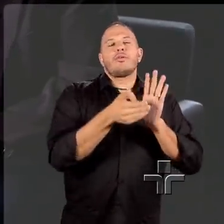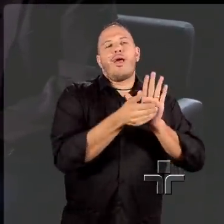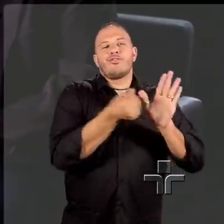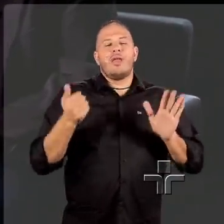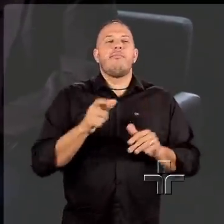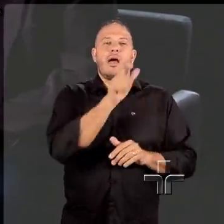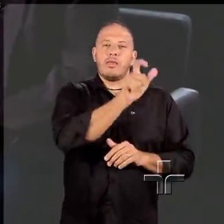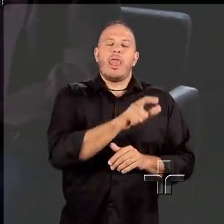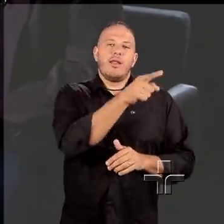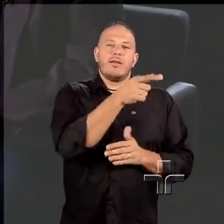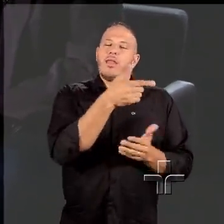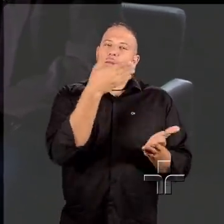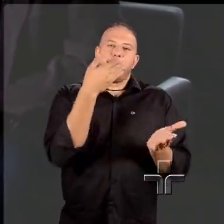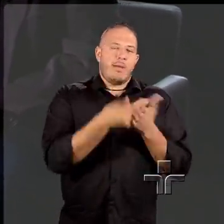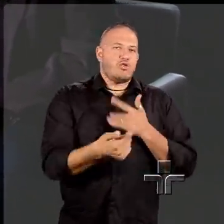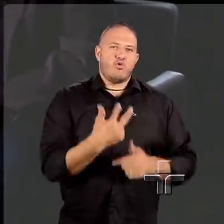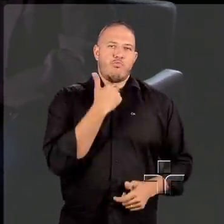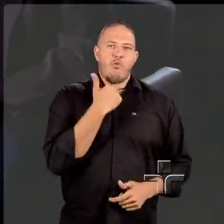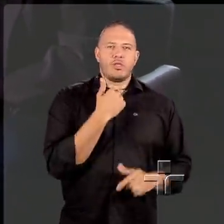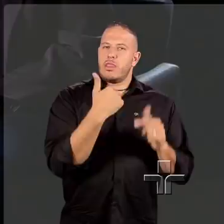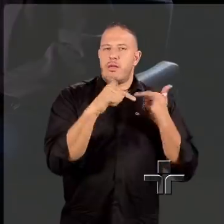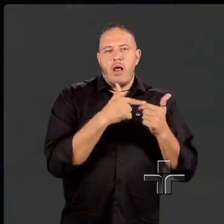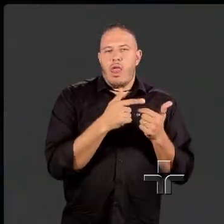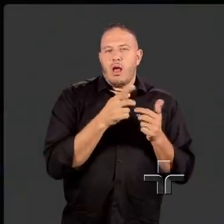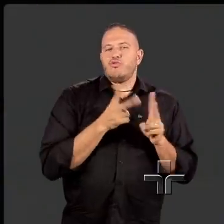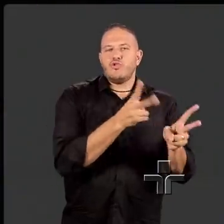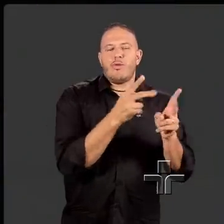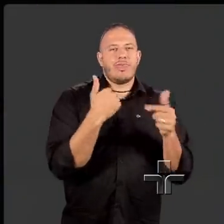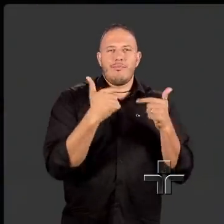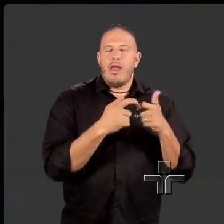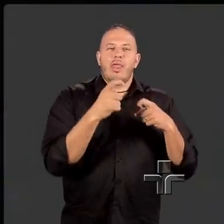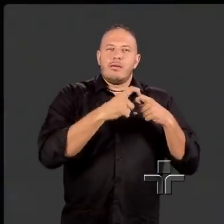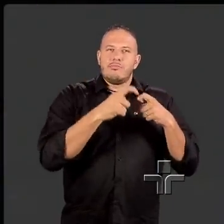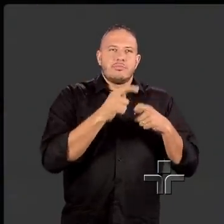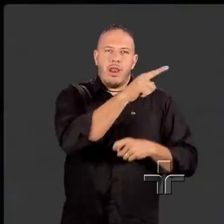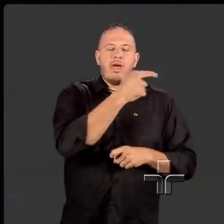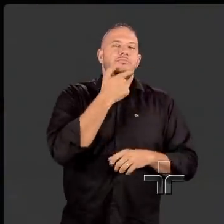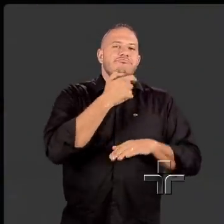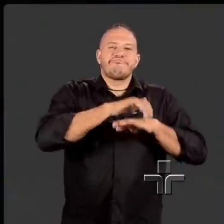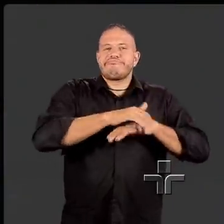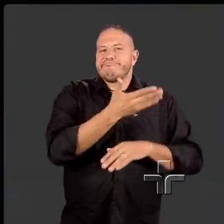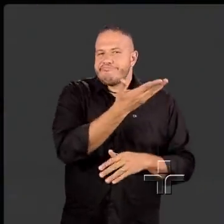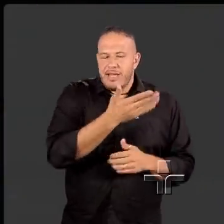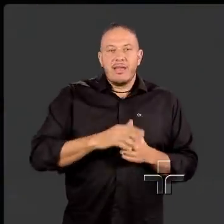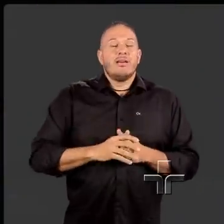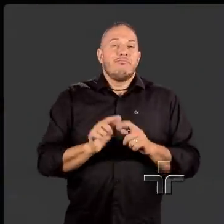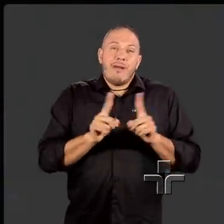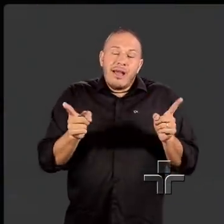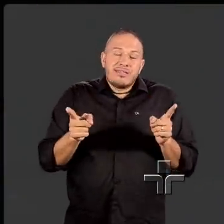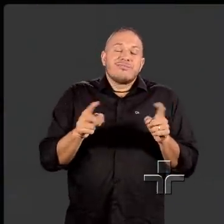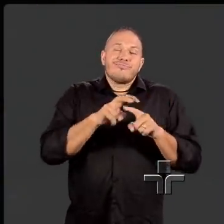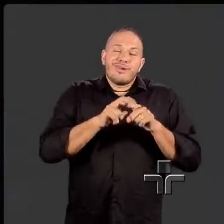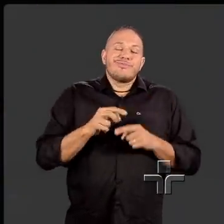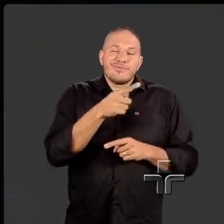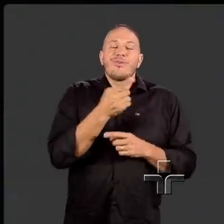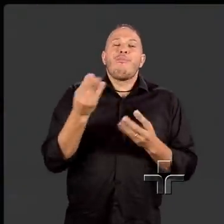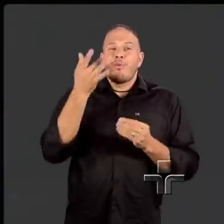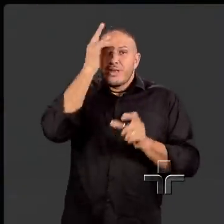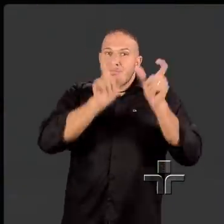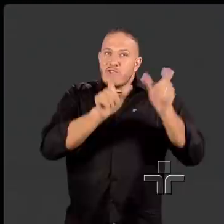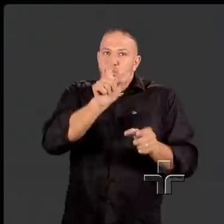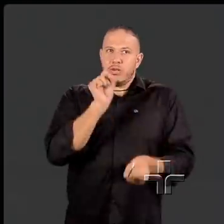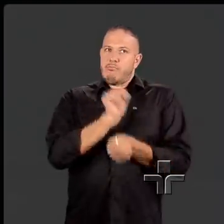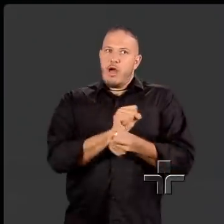ele perdeu a capacidade de exercer medicina na Grã-Bretanha. Só que, com isso, muitas pessoas deixaram